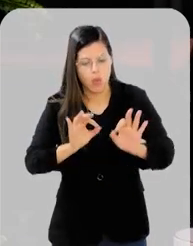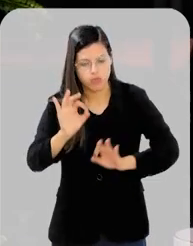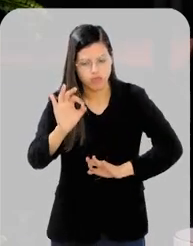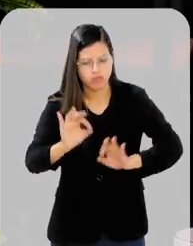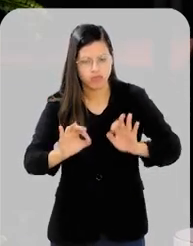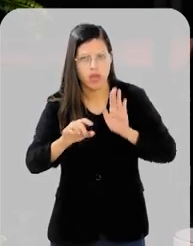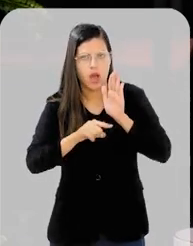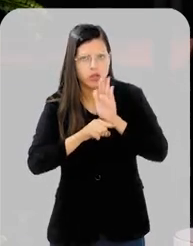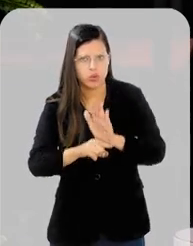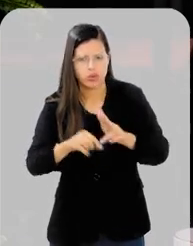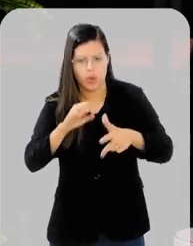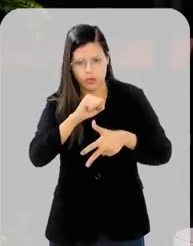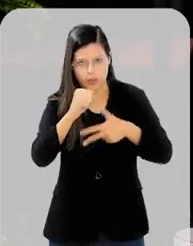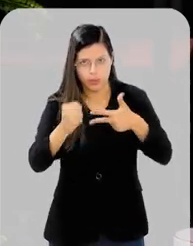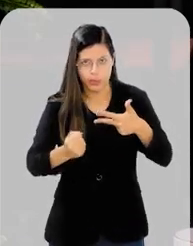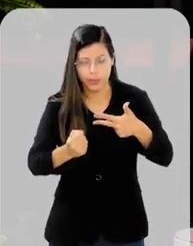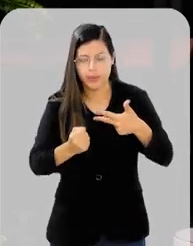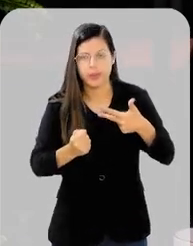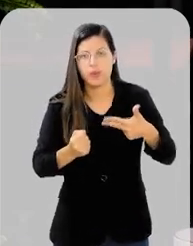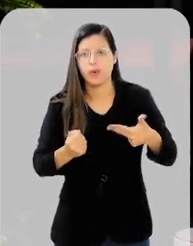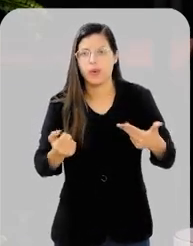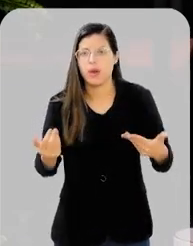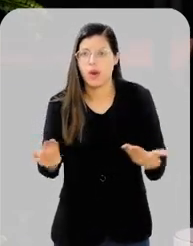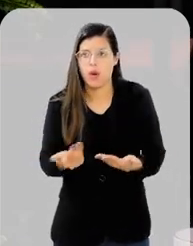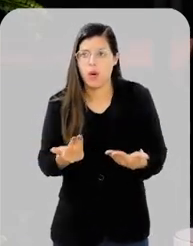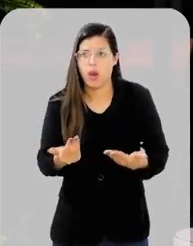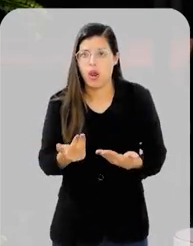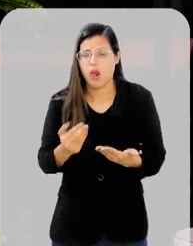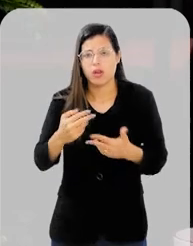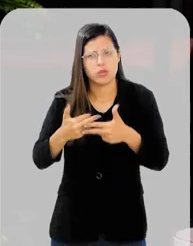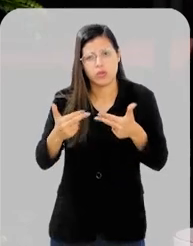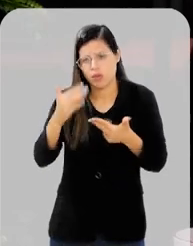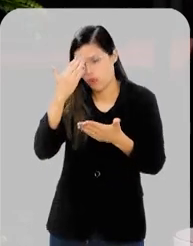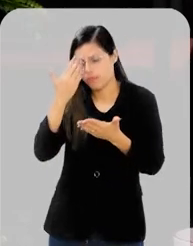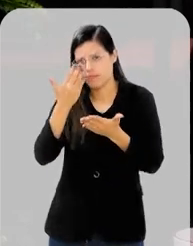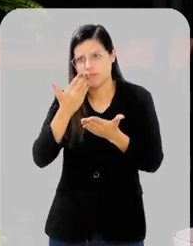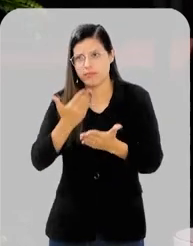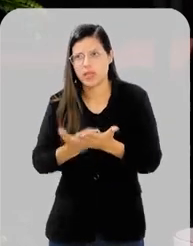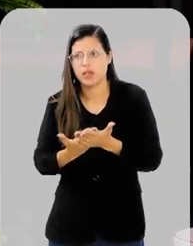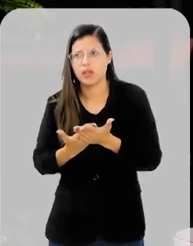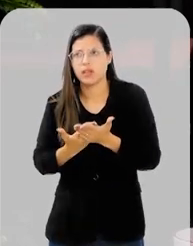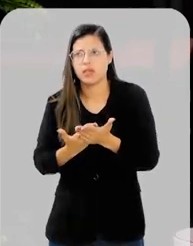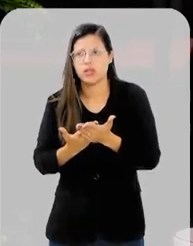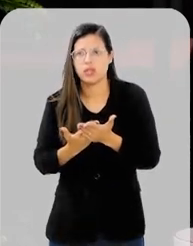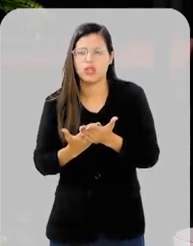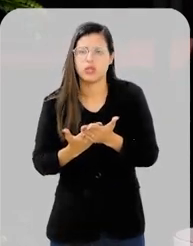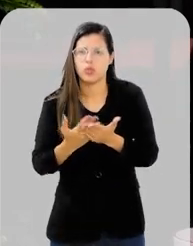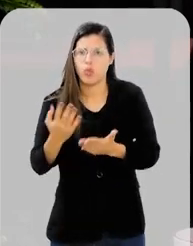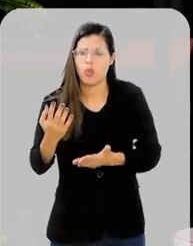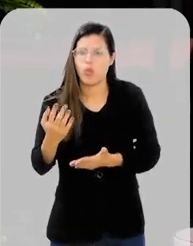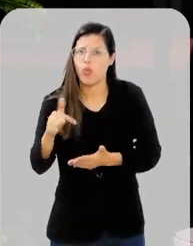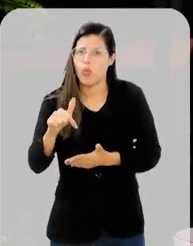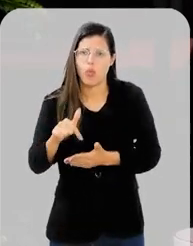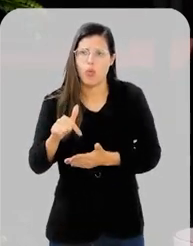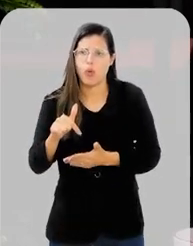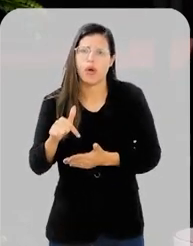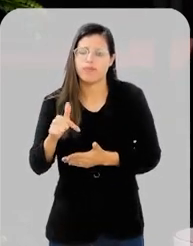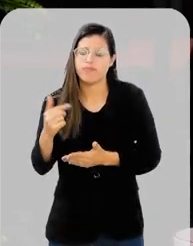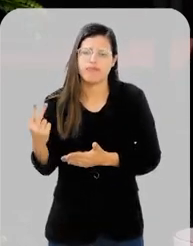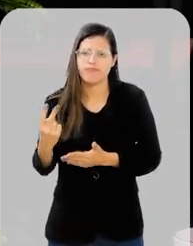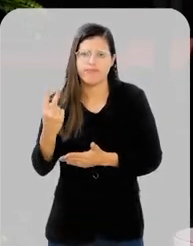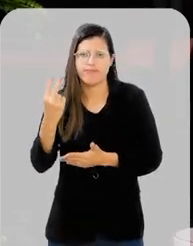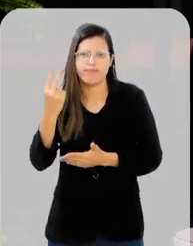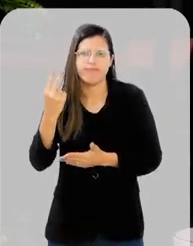reorganizar e ajudar o poder público agora os valores que eu acredito são são valores